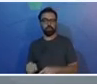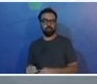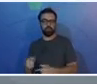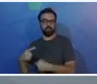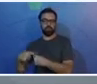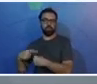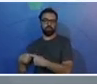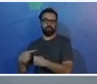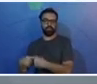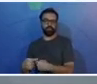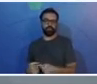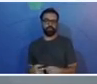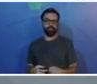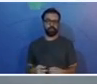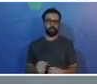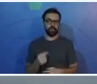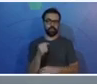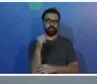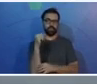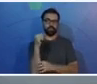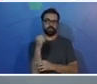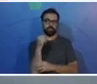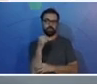situação atual do nosso país.